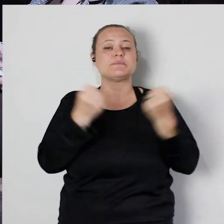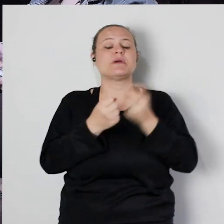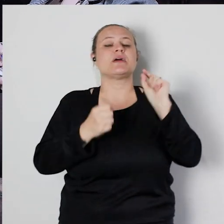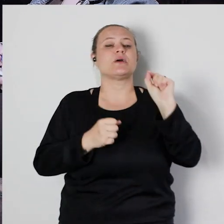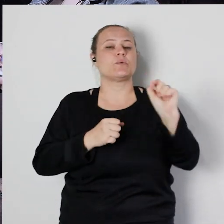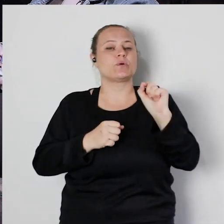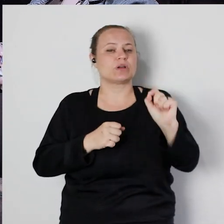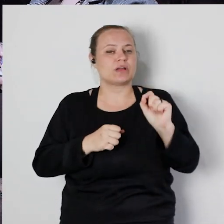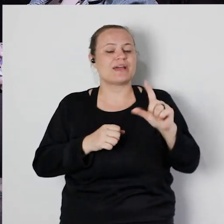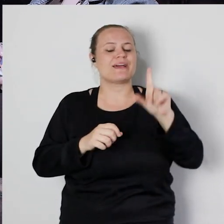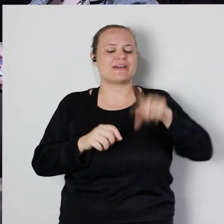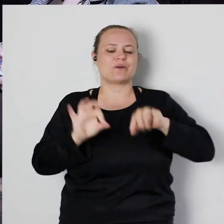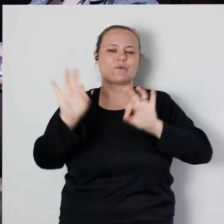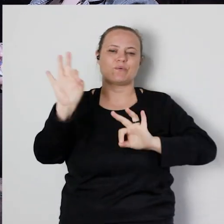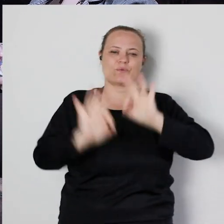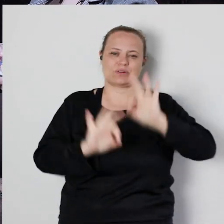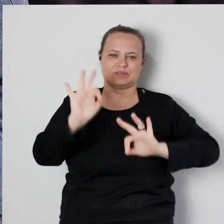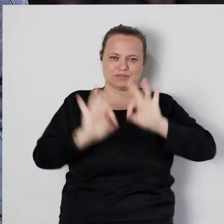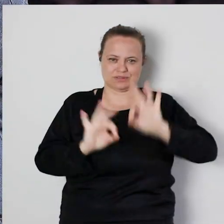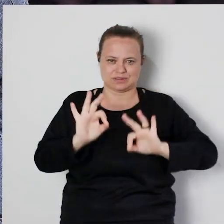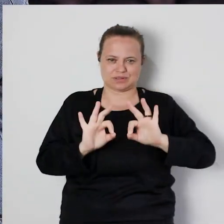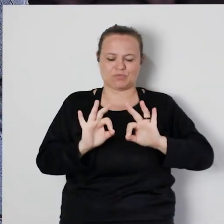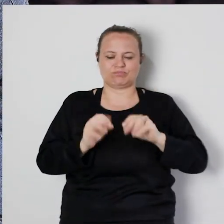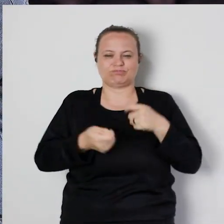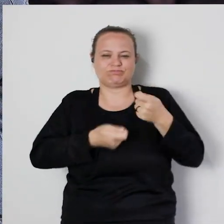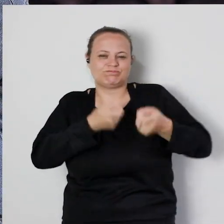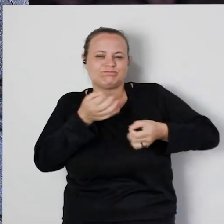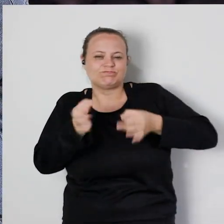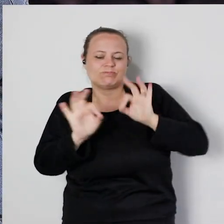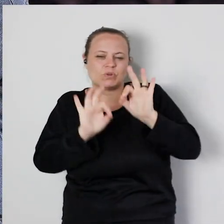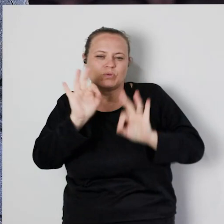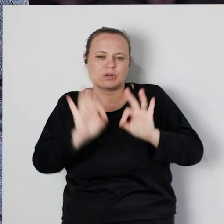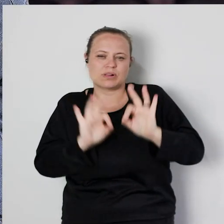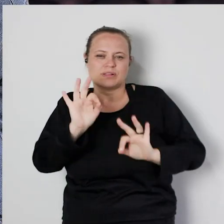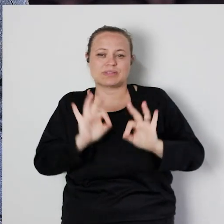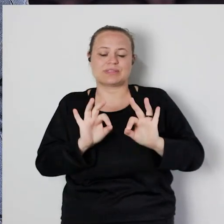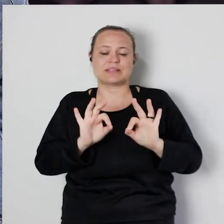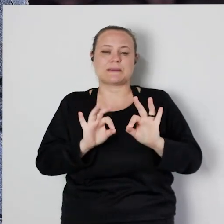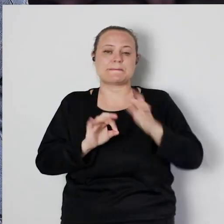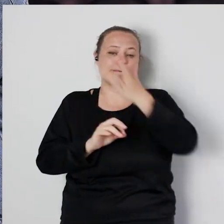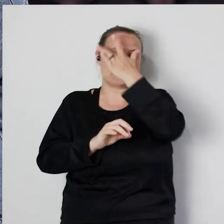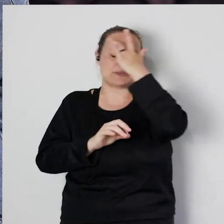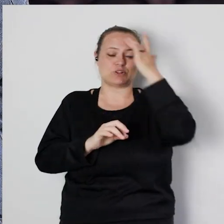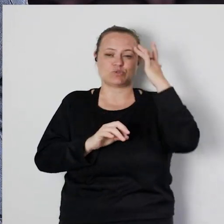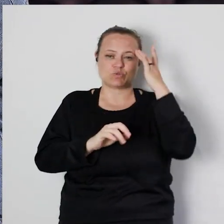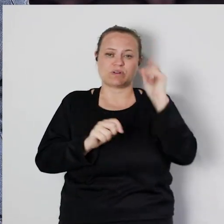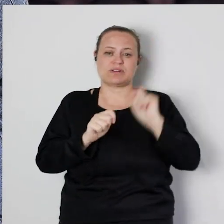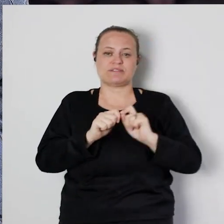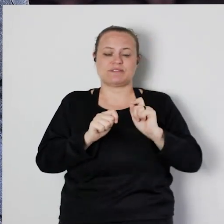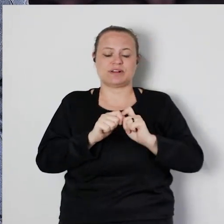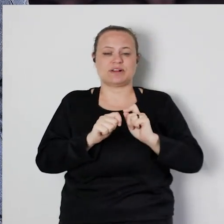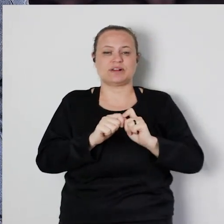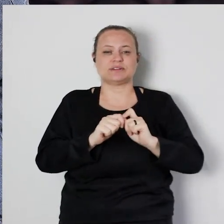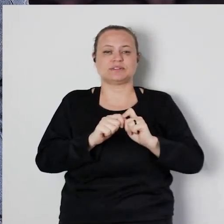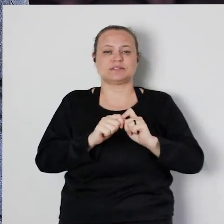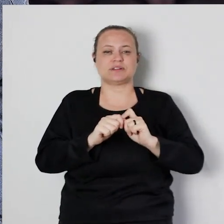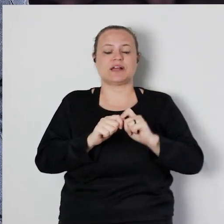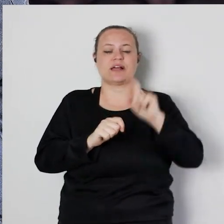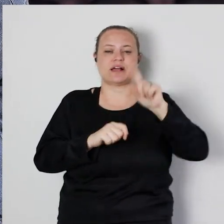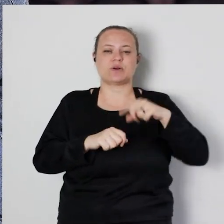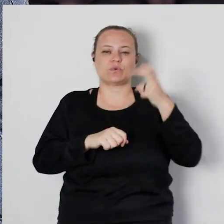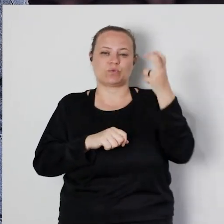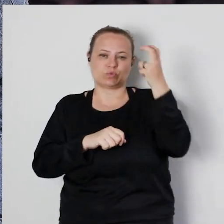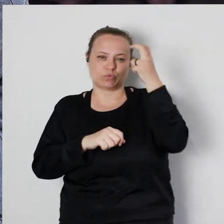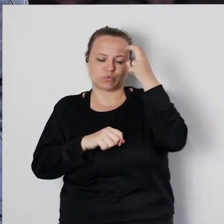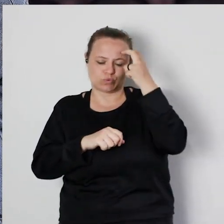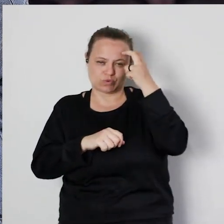e para mim tem a ver com a questão do sistema, como foi o Cultura Viva, é a questão da organização, da